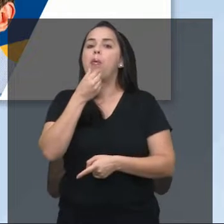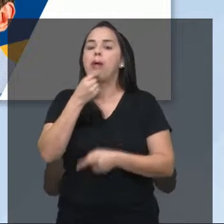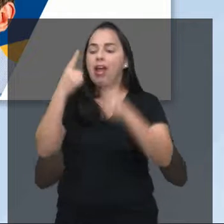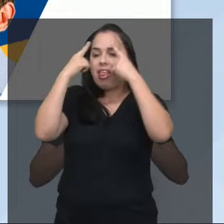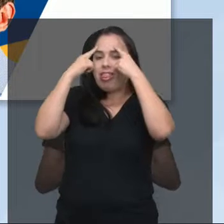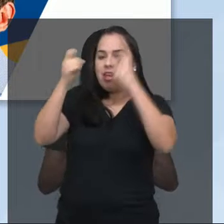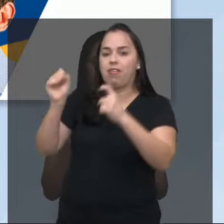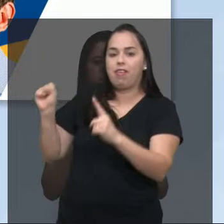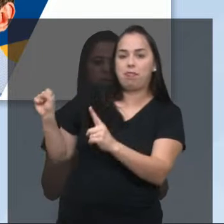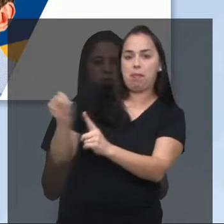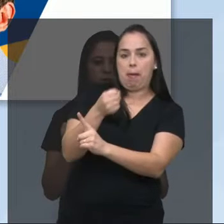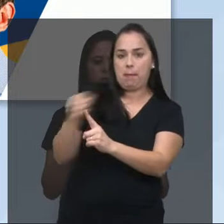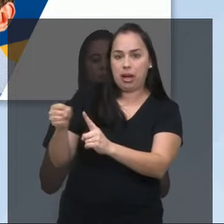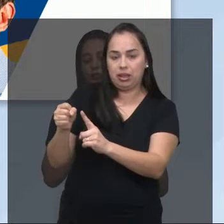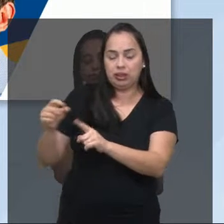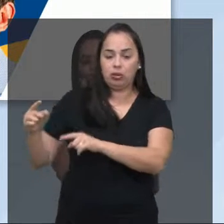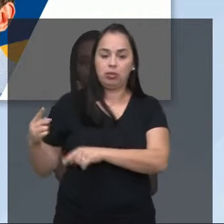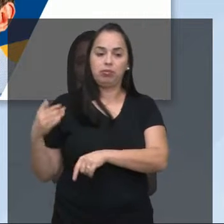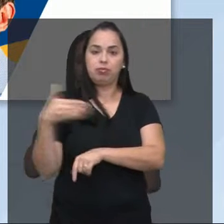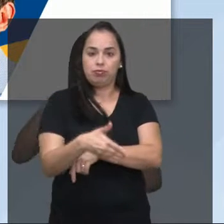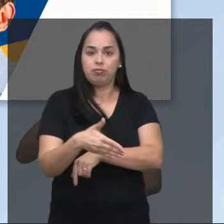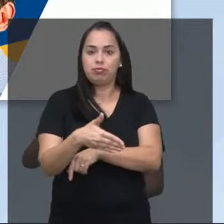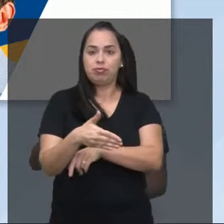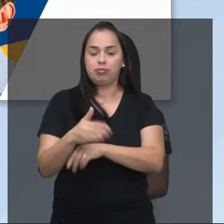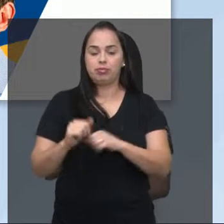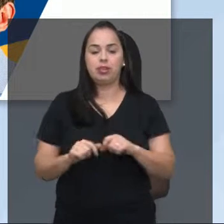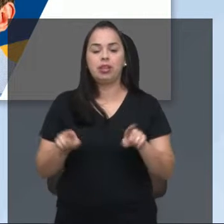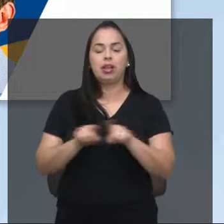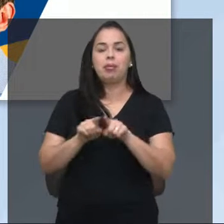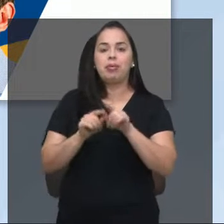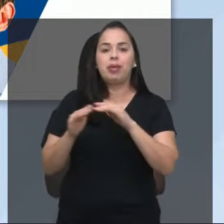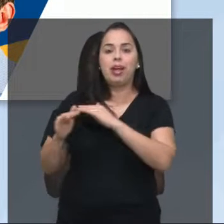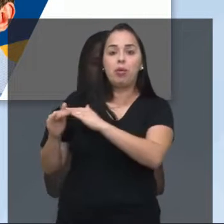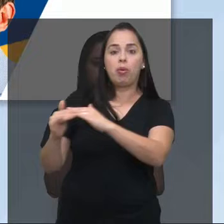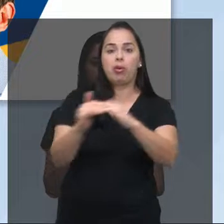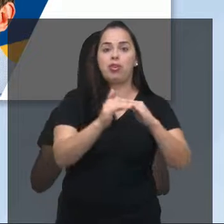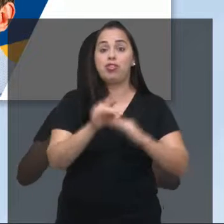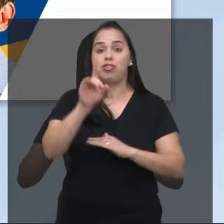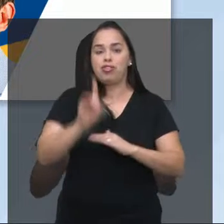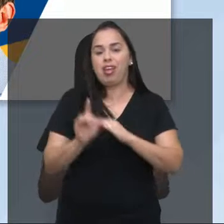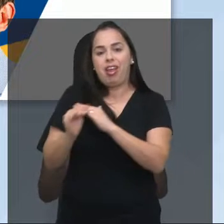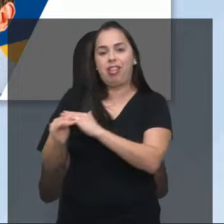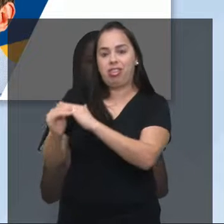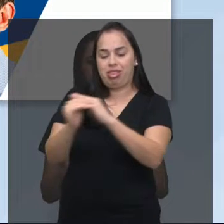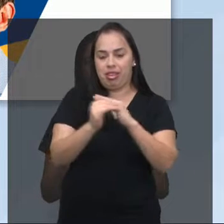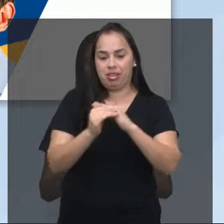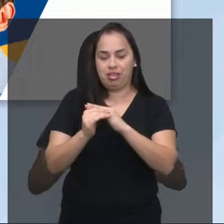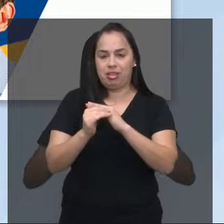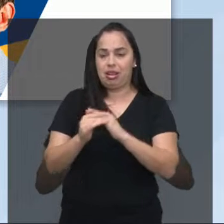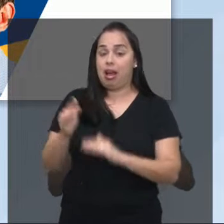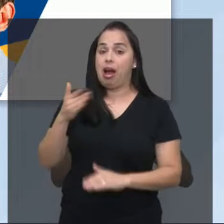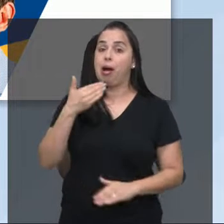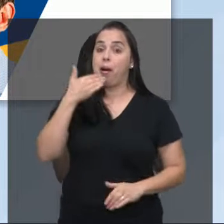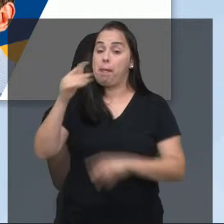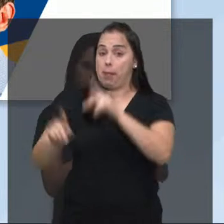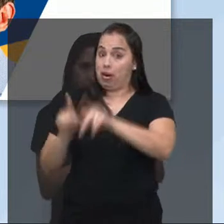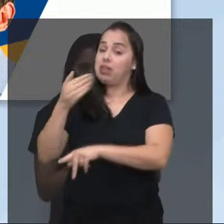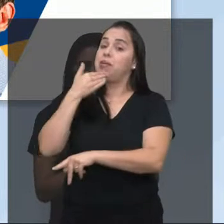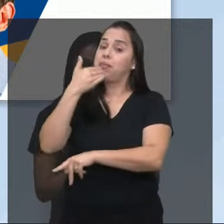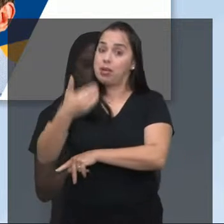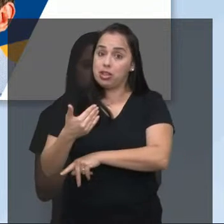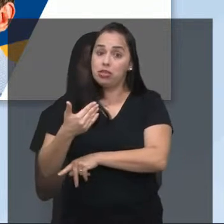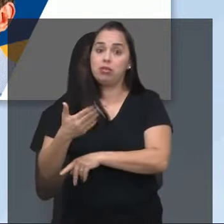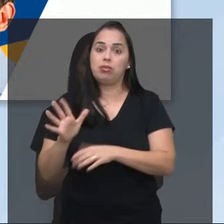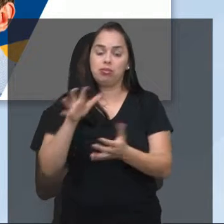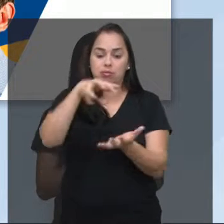qual foi o motivo de polêmica segundo o parlamentar que defendeu a igualdade de direitos a proposta Verde demandas da própria população